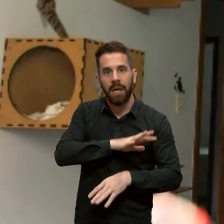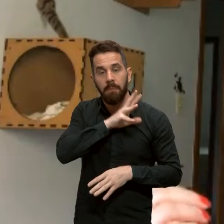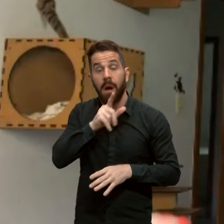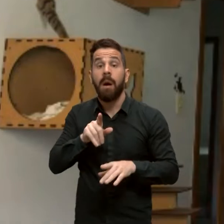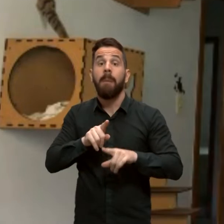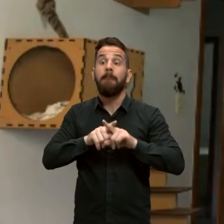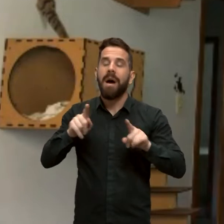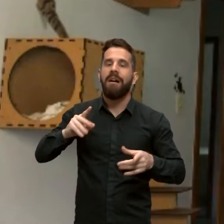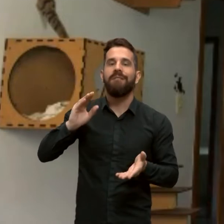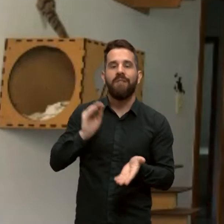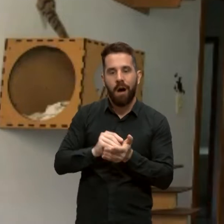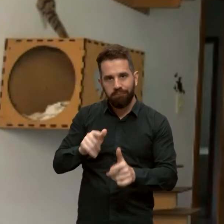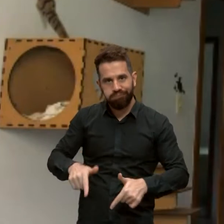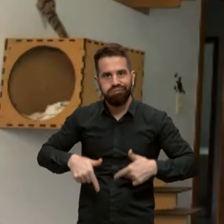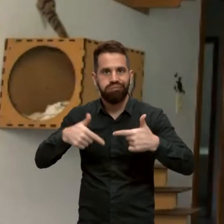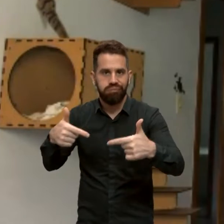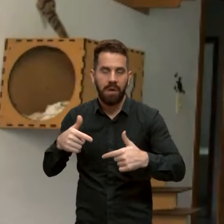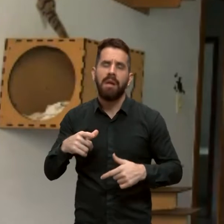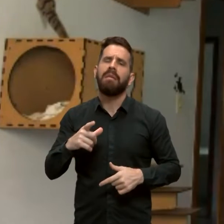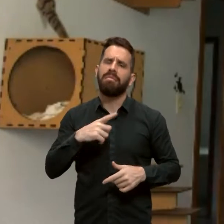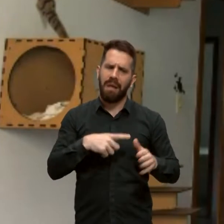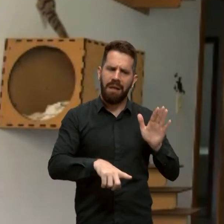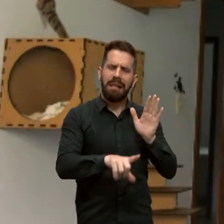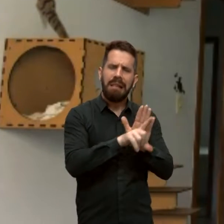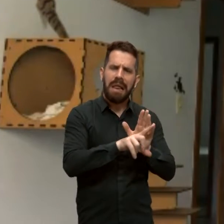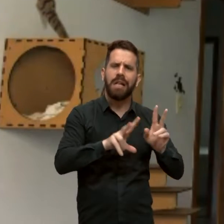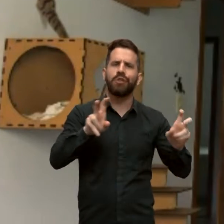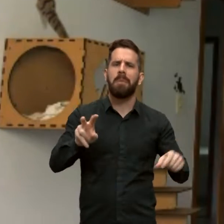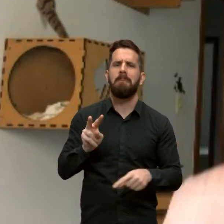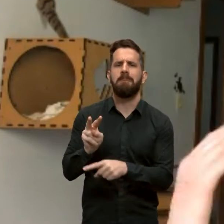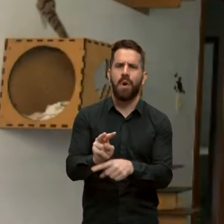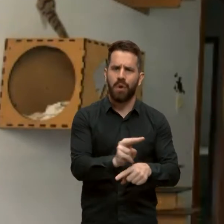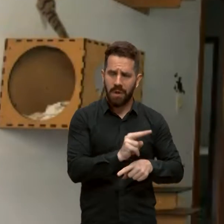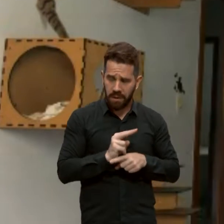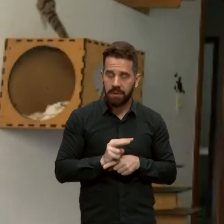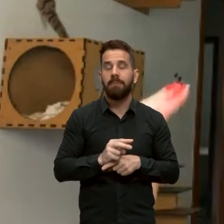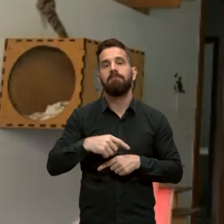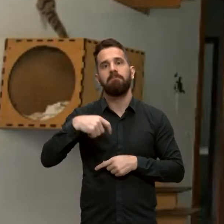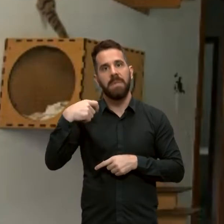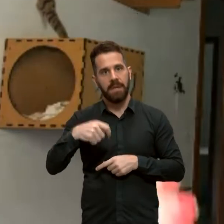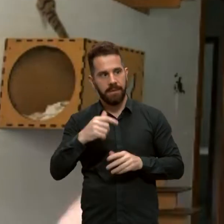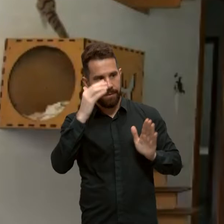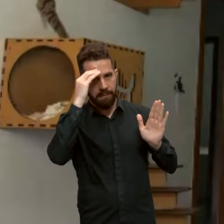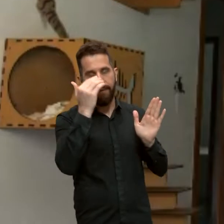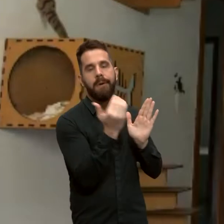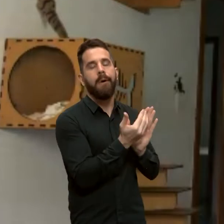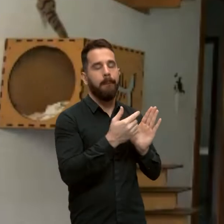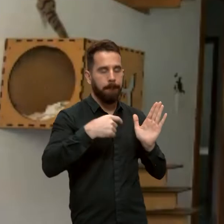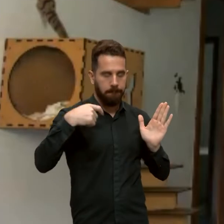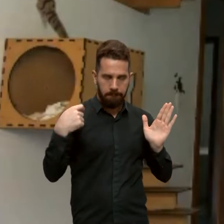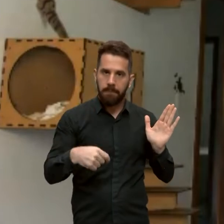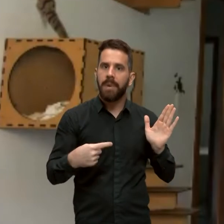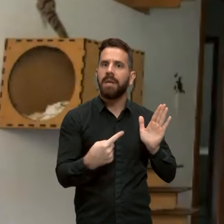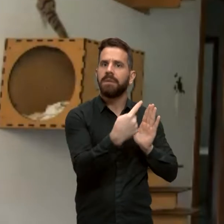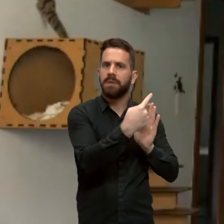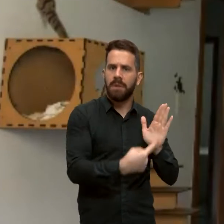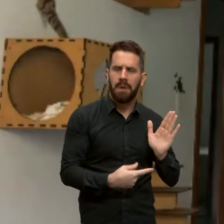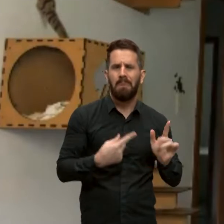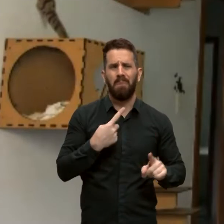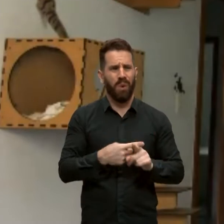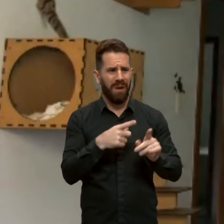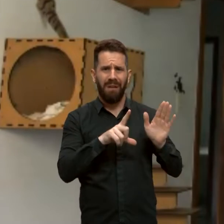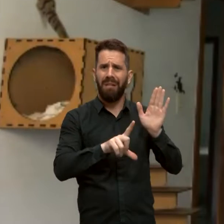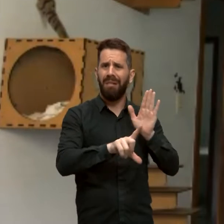tem muita lei de proteção que deve ser, sim, usada, né? Que ela deve servir, senão ela vai ser uma lei